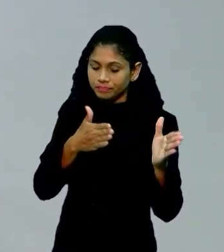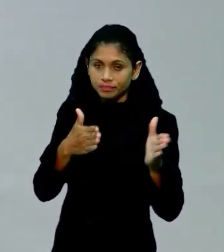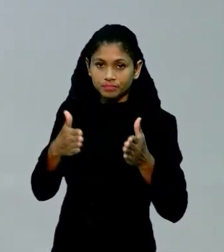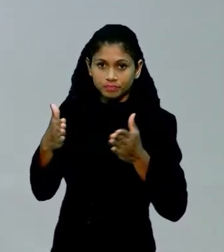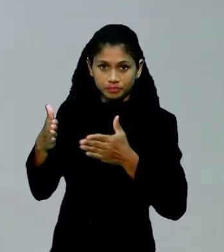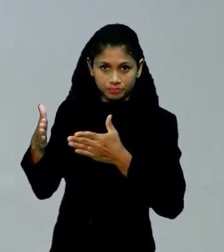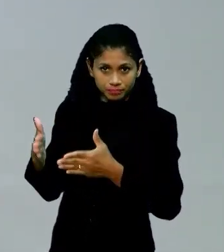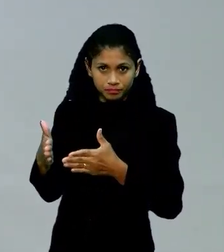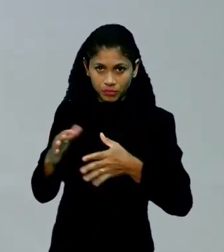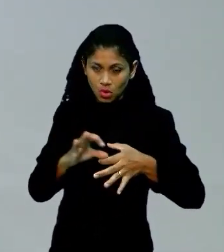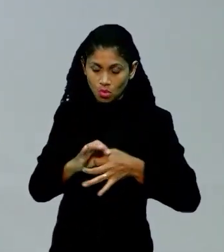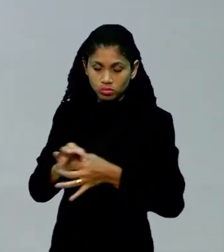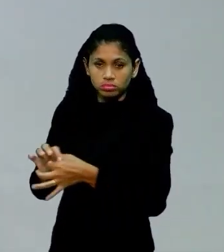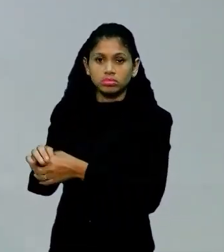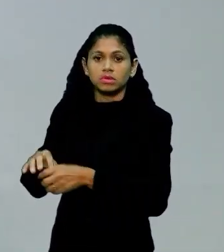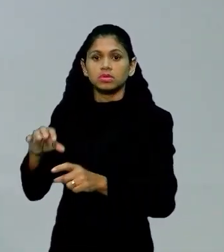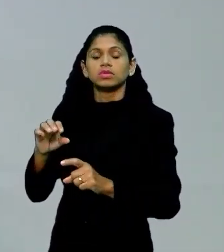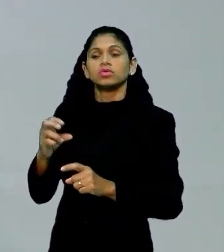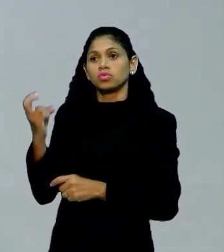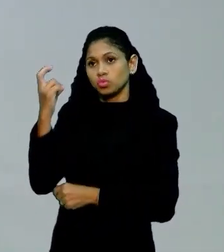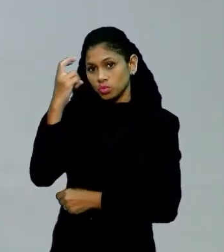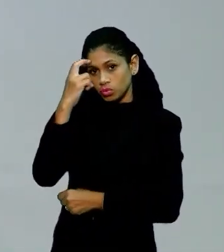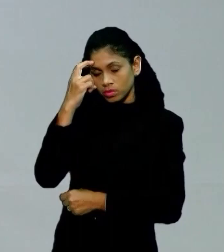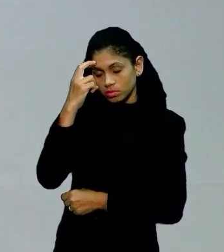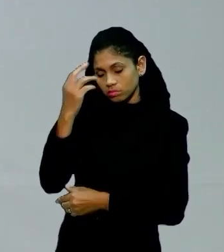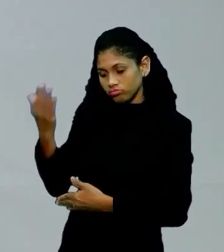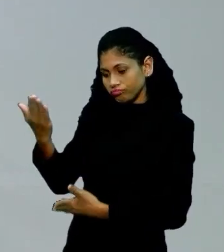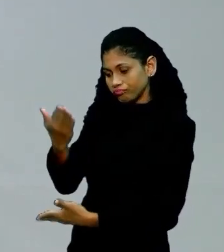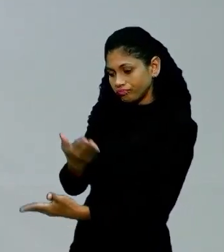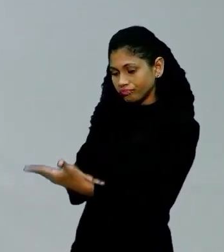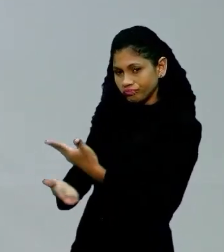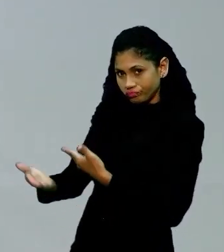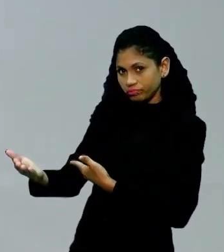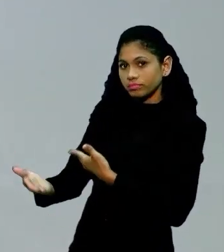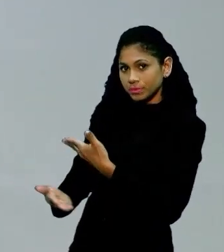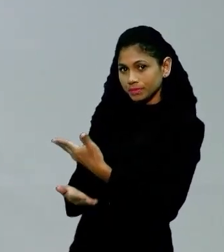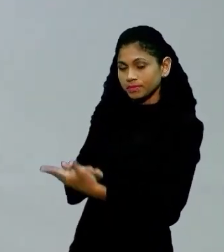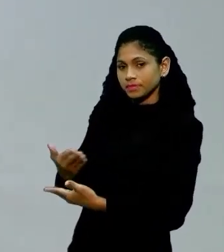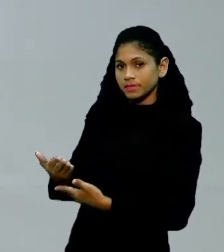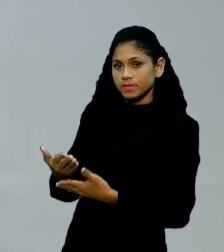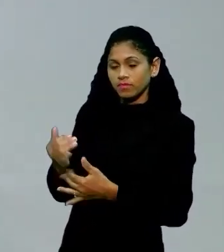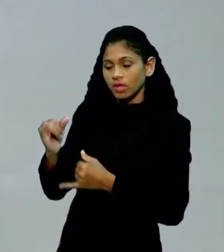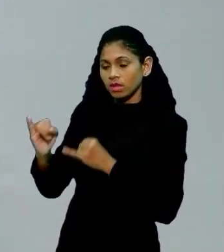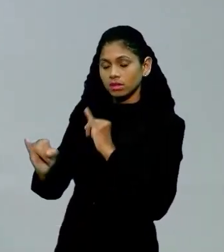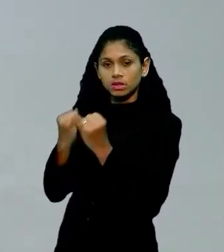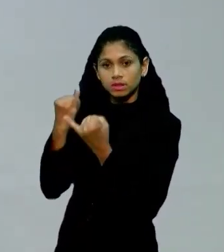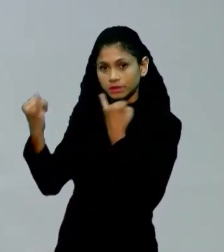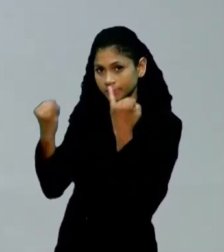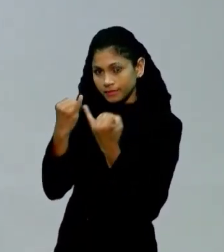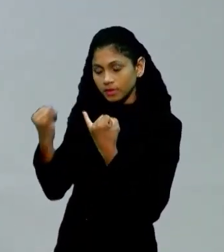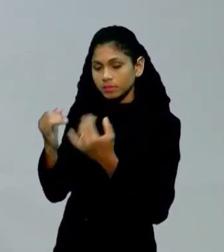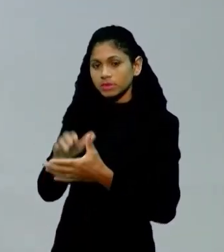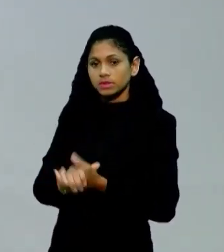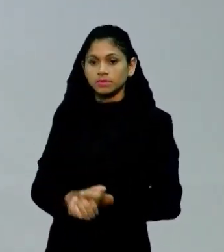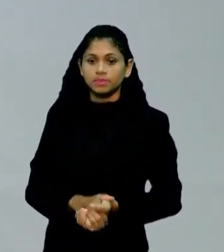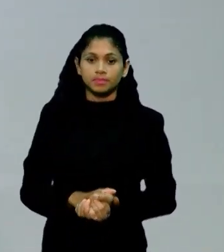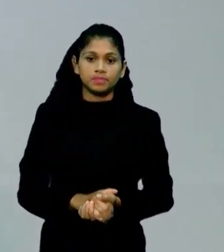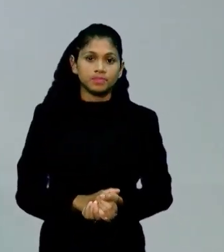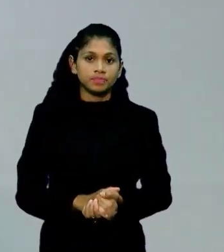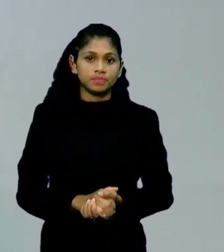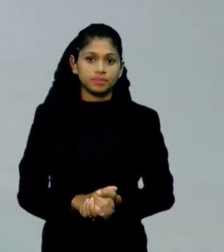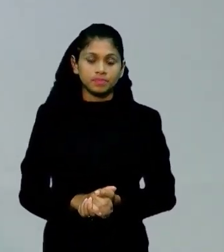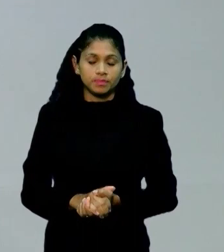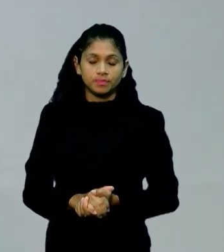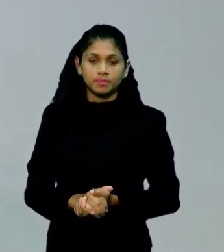base do aspecto cultural dessa troca de informações dessa forma dessa troca de interações entre os indivíduos